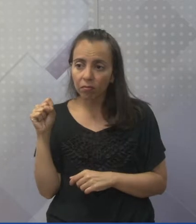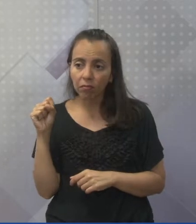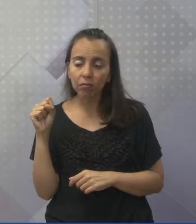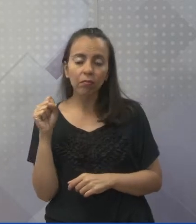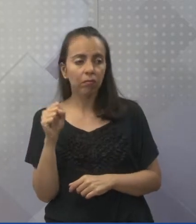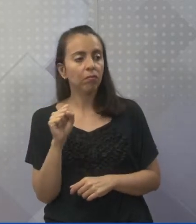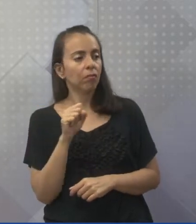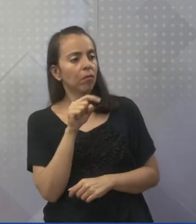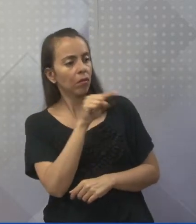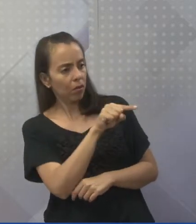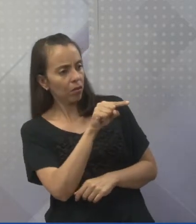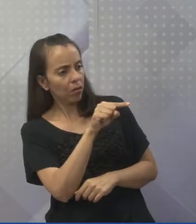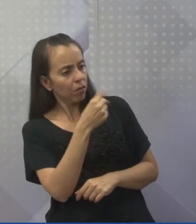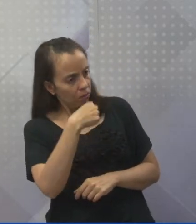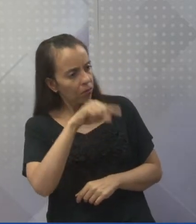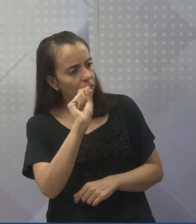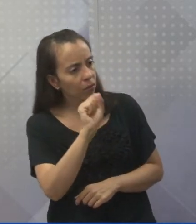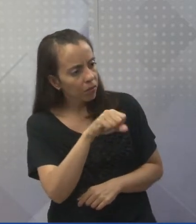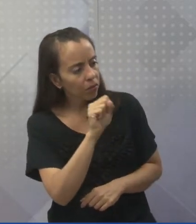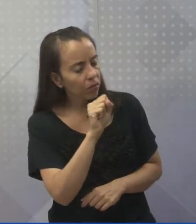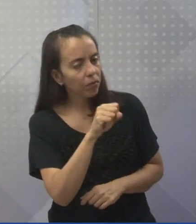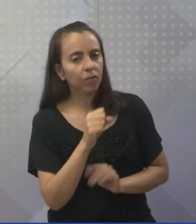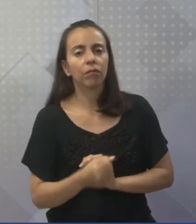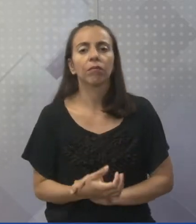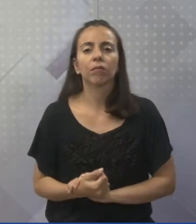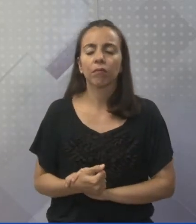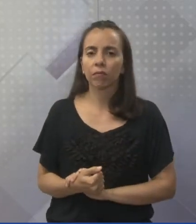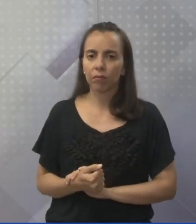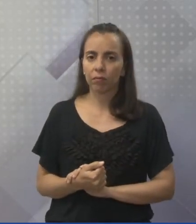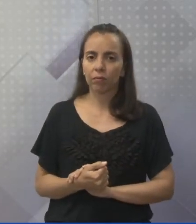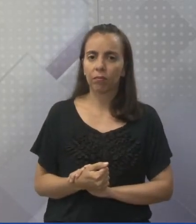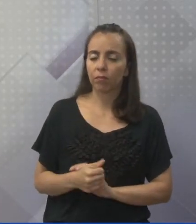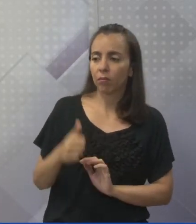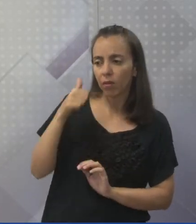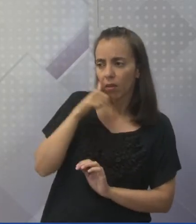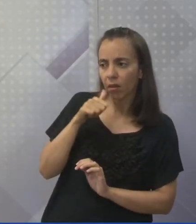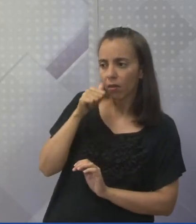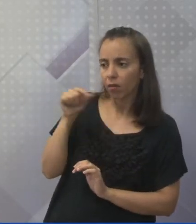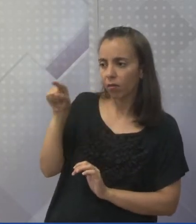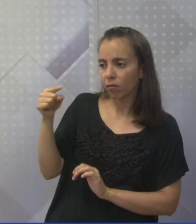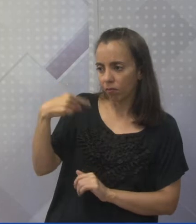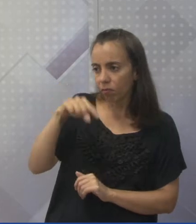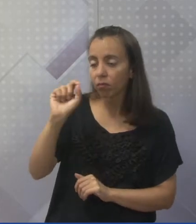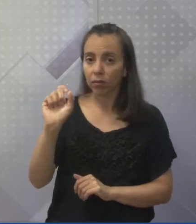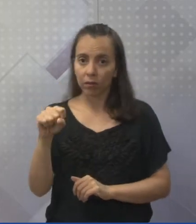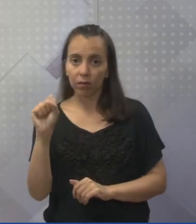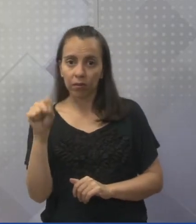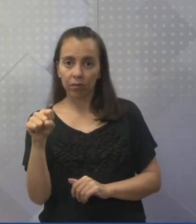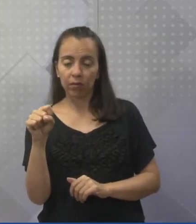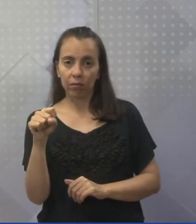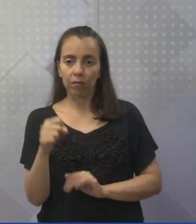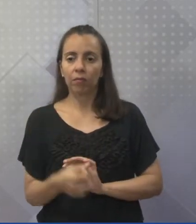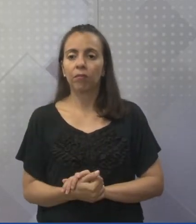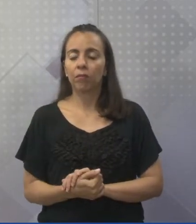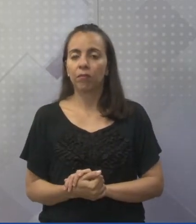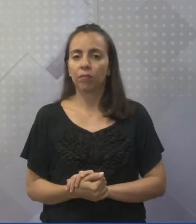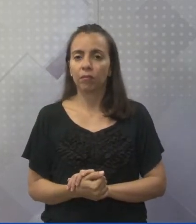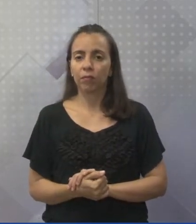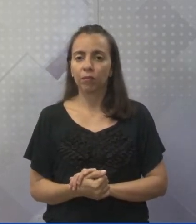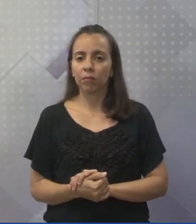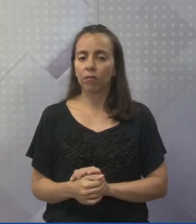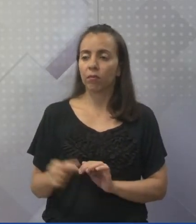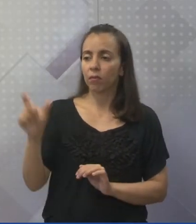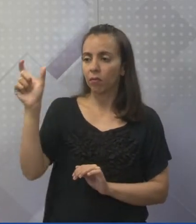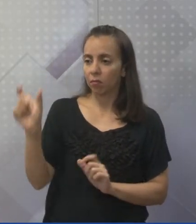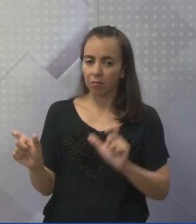go? Iria ele. Would she go? Iria ela. Would it go? Iria ele